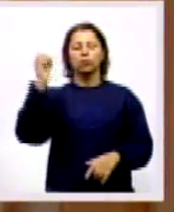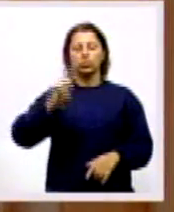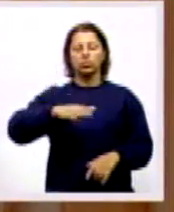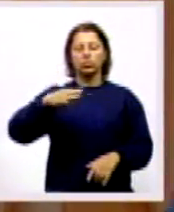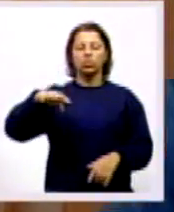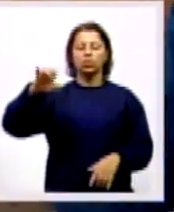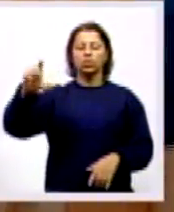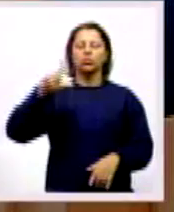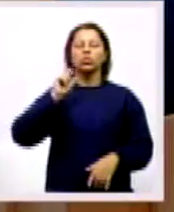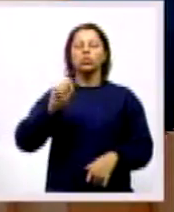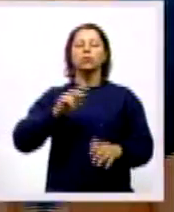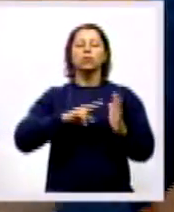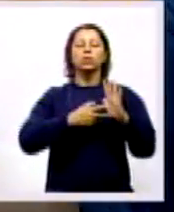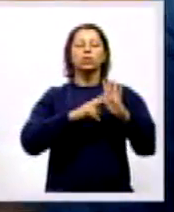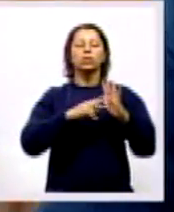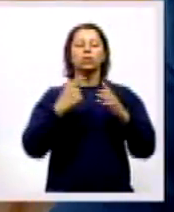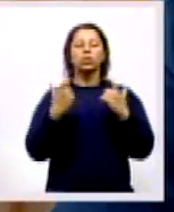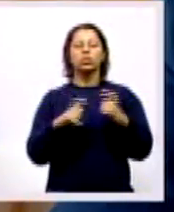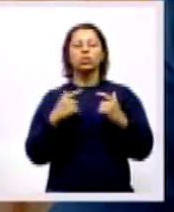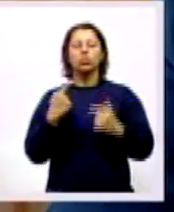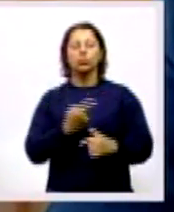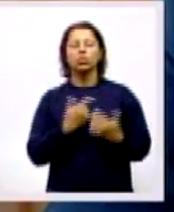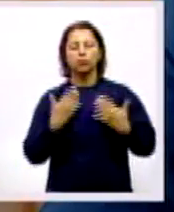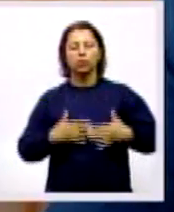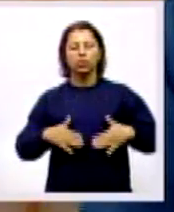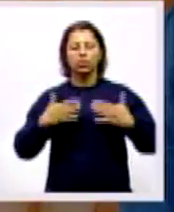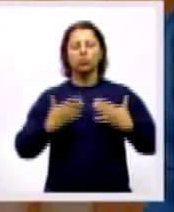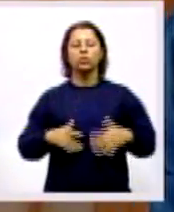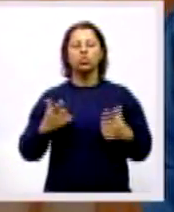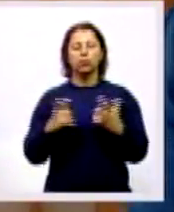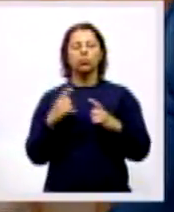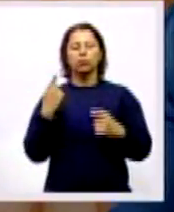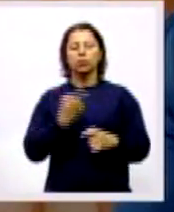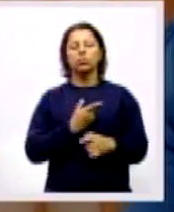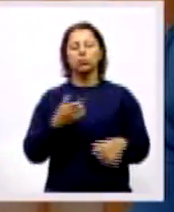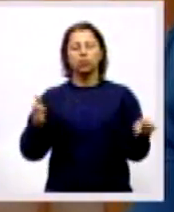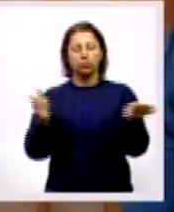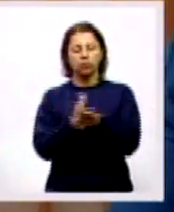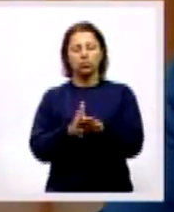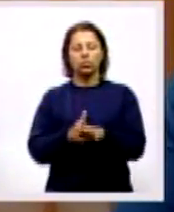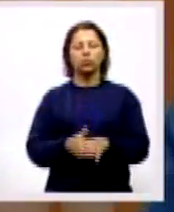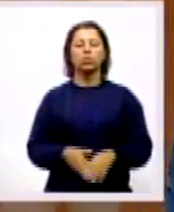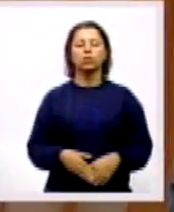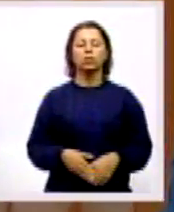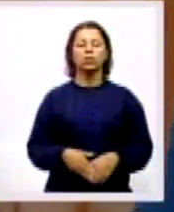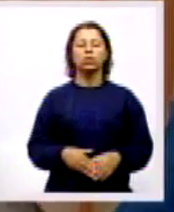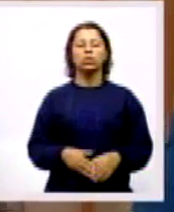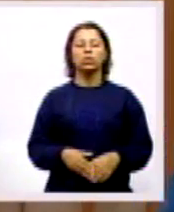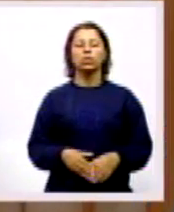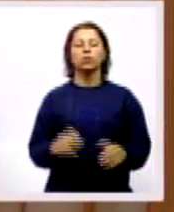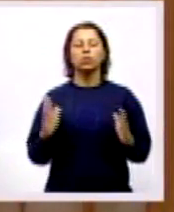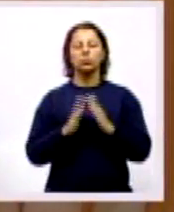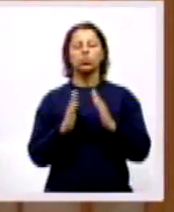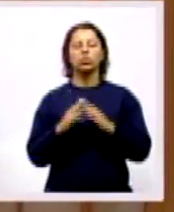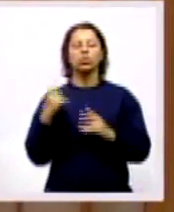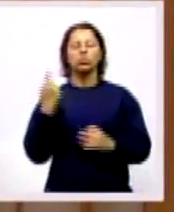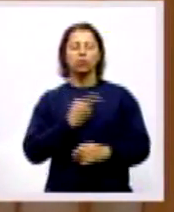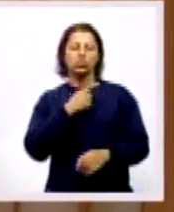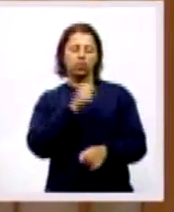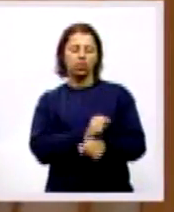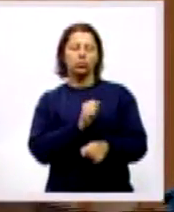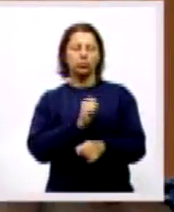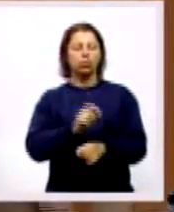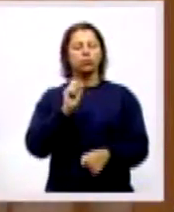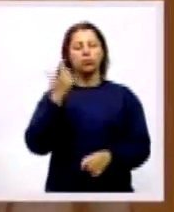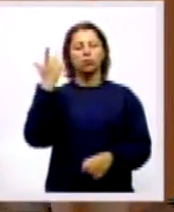dizer? O lugar do nosso descanso, o lugar da nossa chegada, a morada que nós tanto esperamos, para que